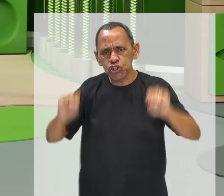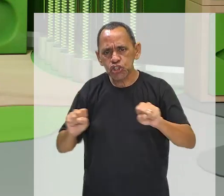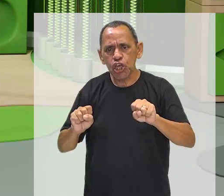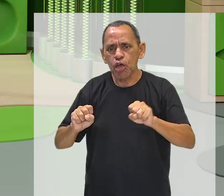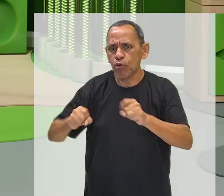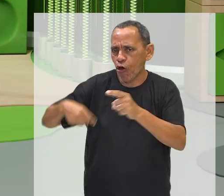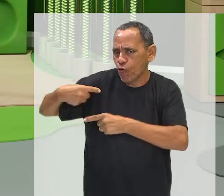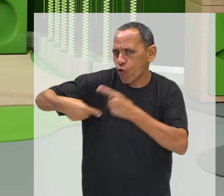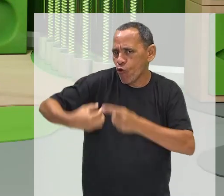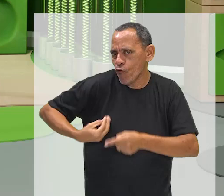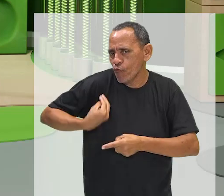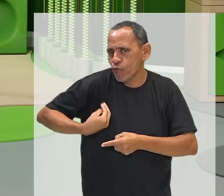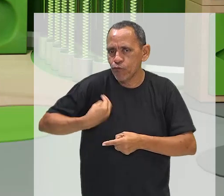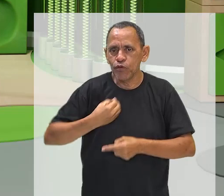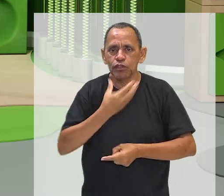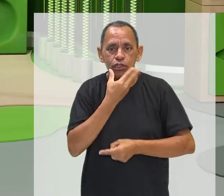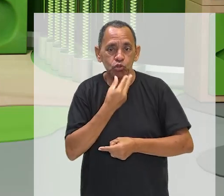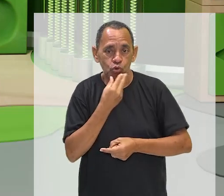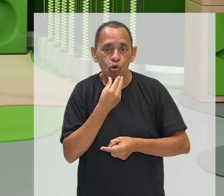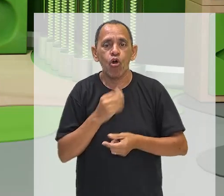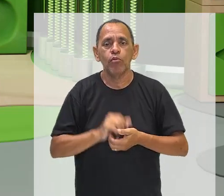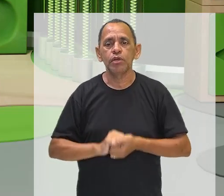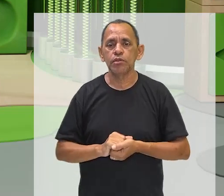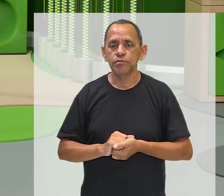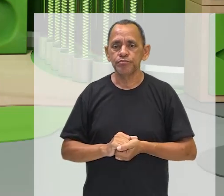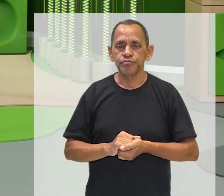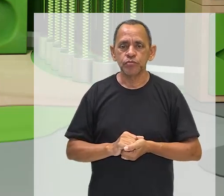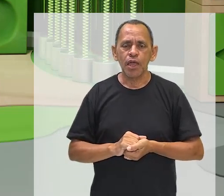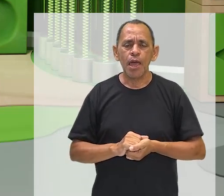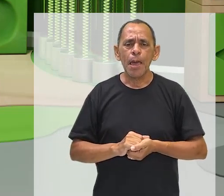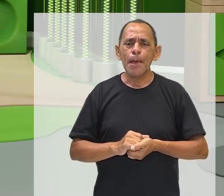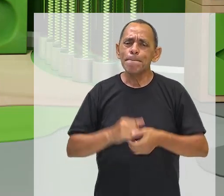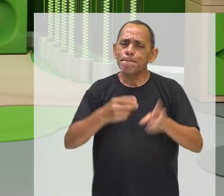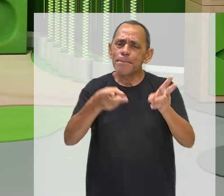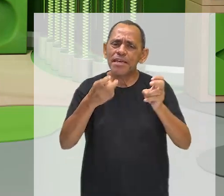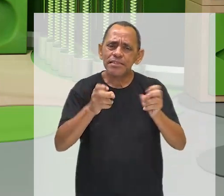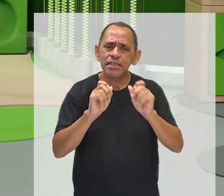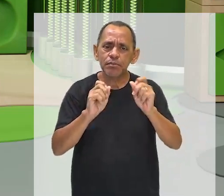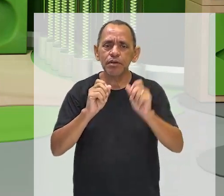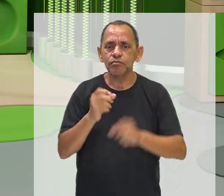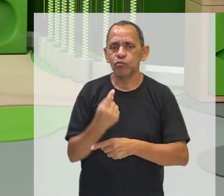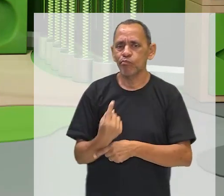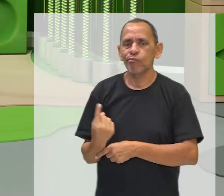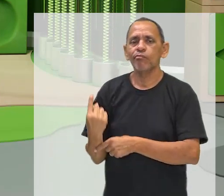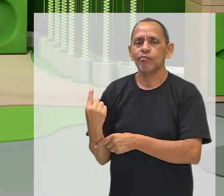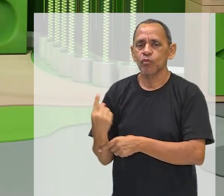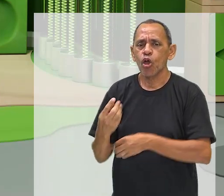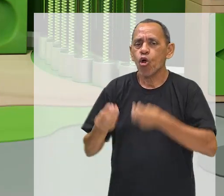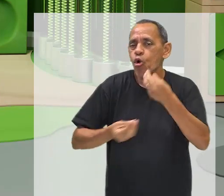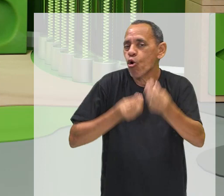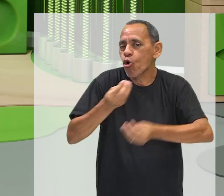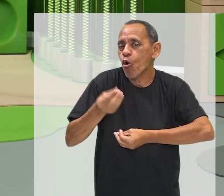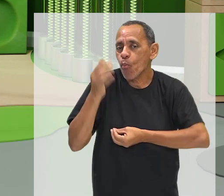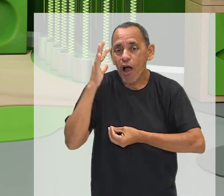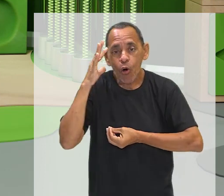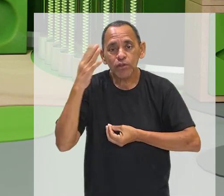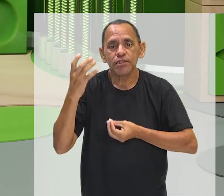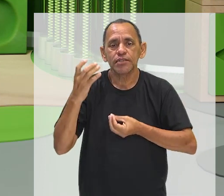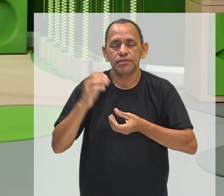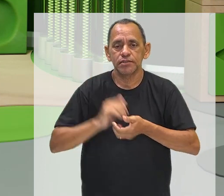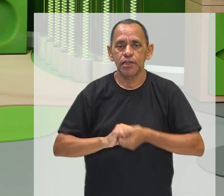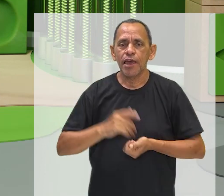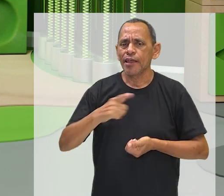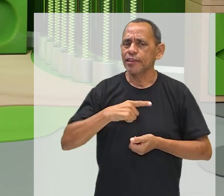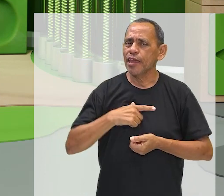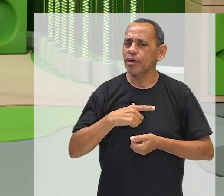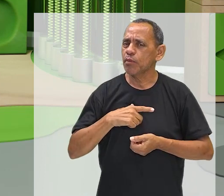gente observa, né, justamente a presença desses órgãos. Você pode visualizar aí na nossa imagem, né? Agora a gente tem